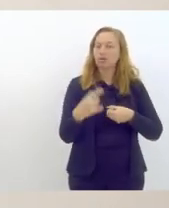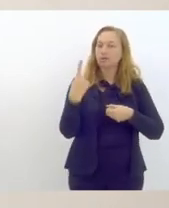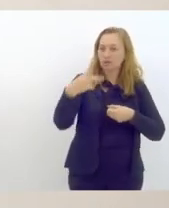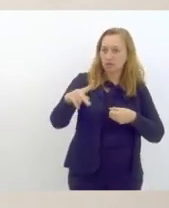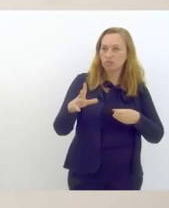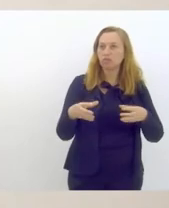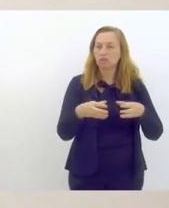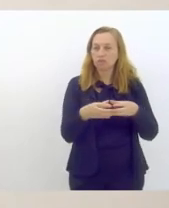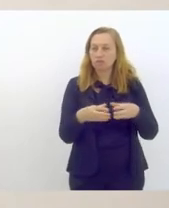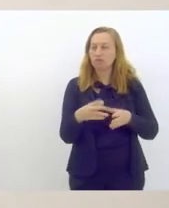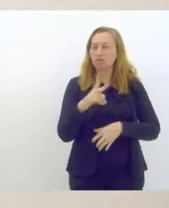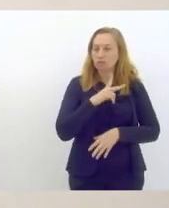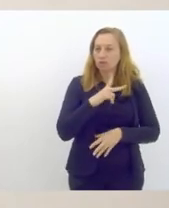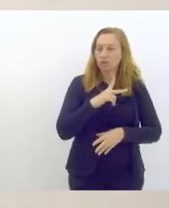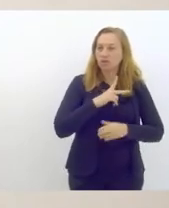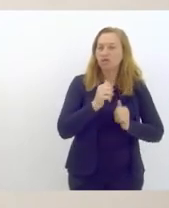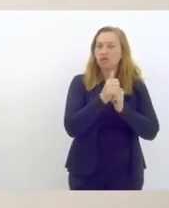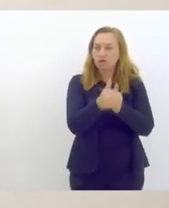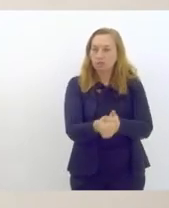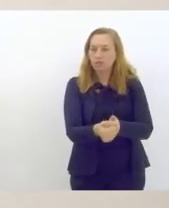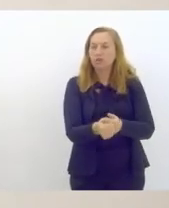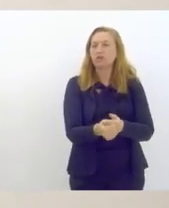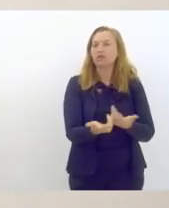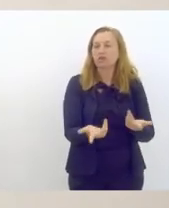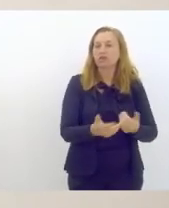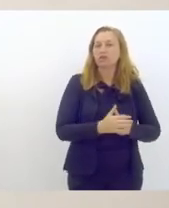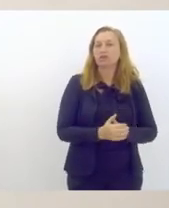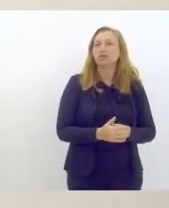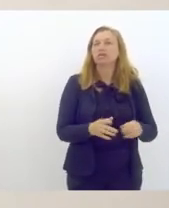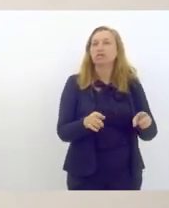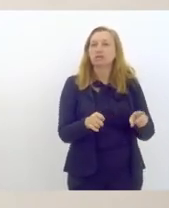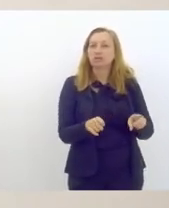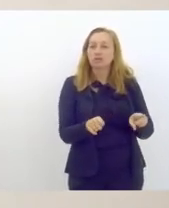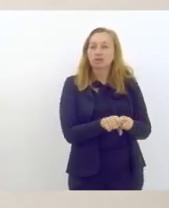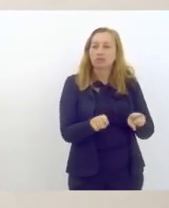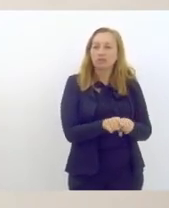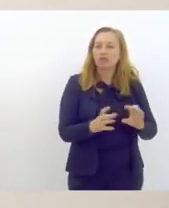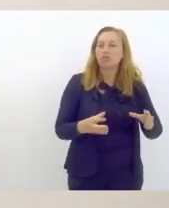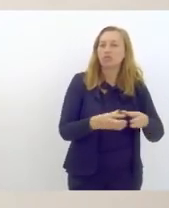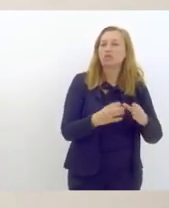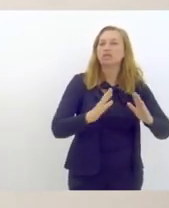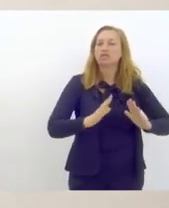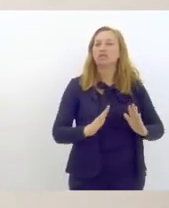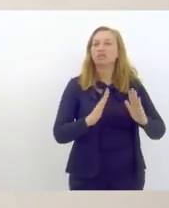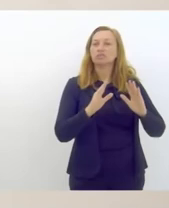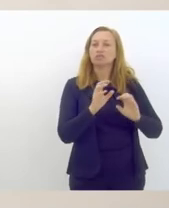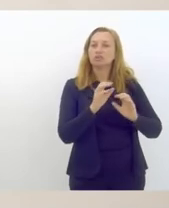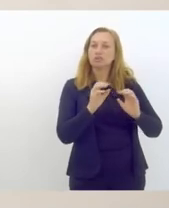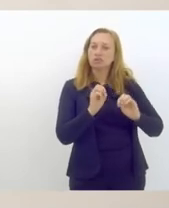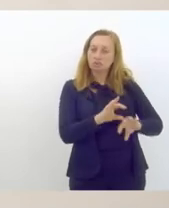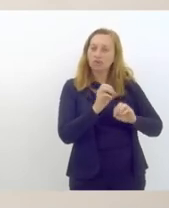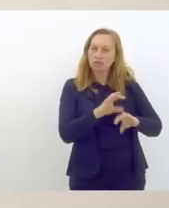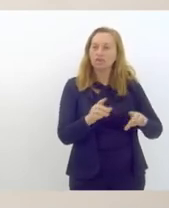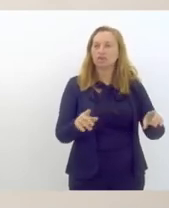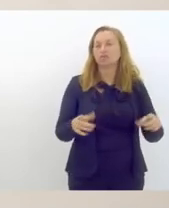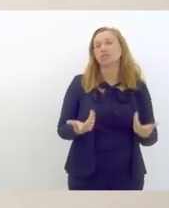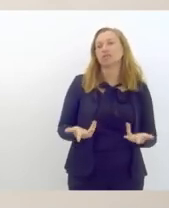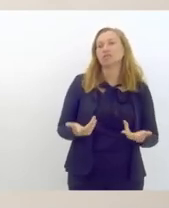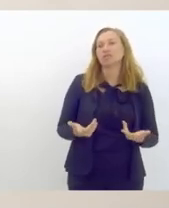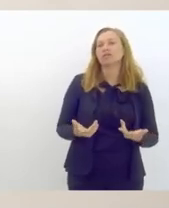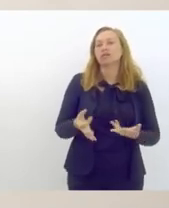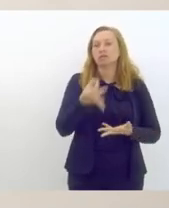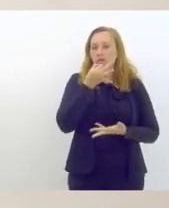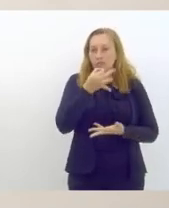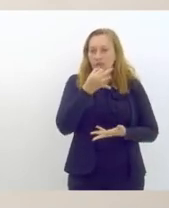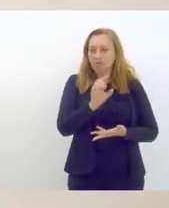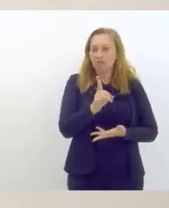própria, que vai fazer esse debate, e a companheira que falou agora, a Pinot, também na Comissão de Educação sobre o tema das composteiras. Portanto, as